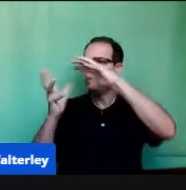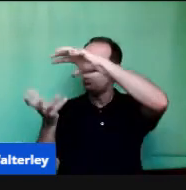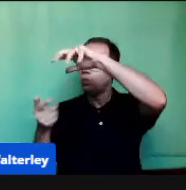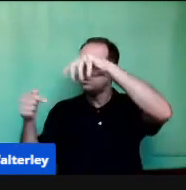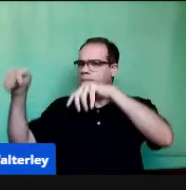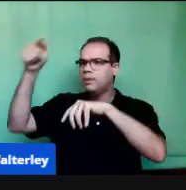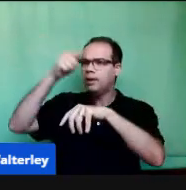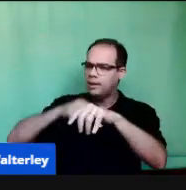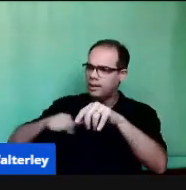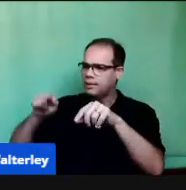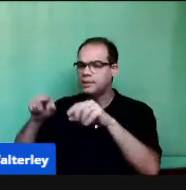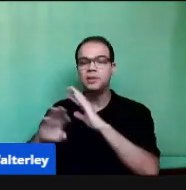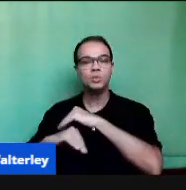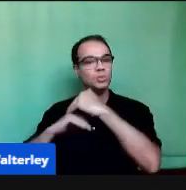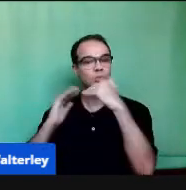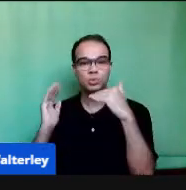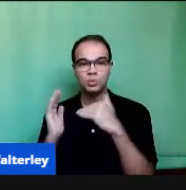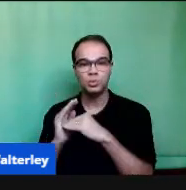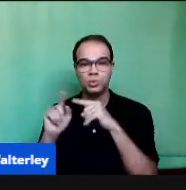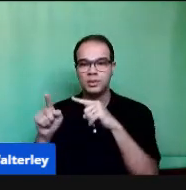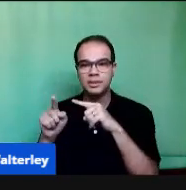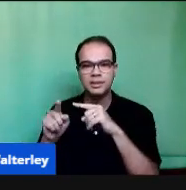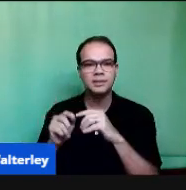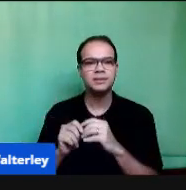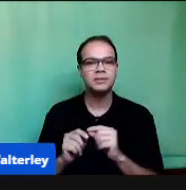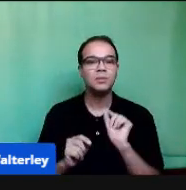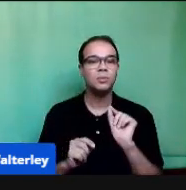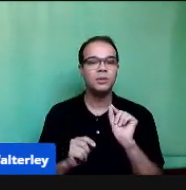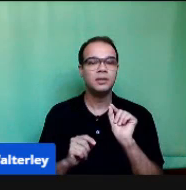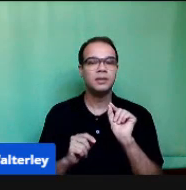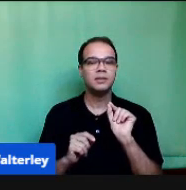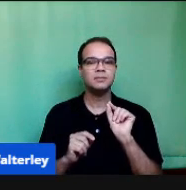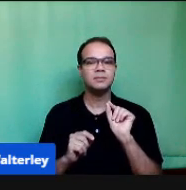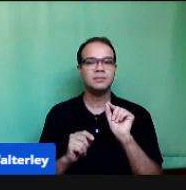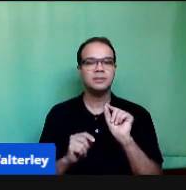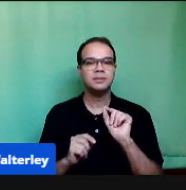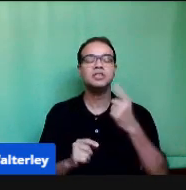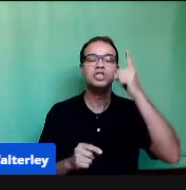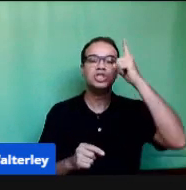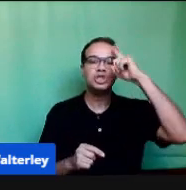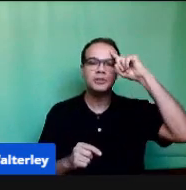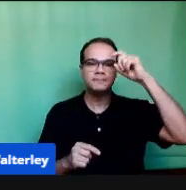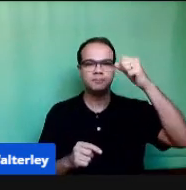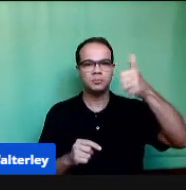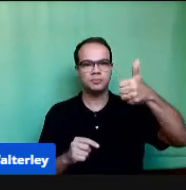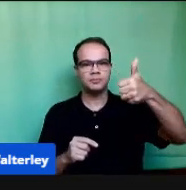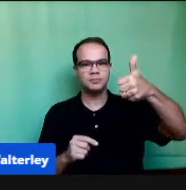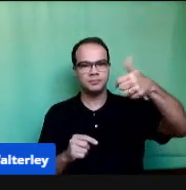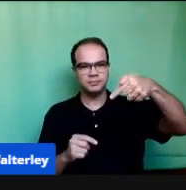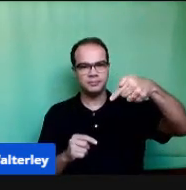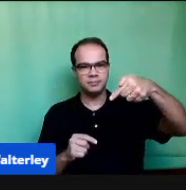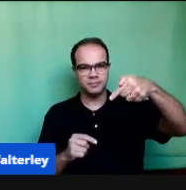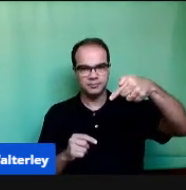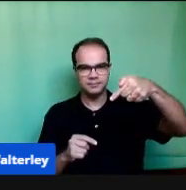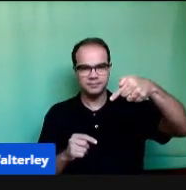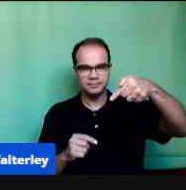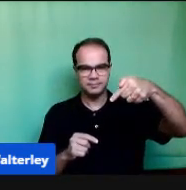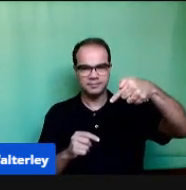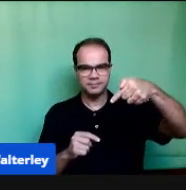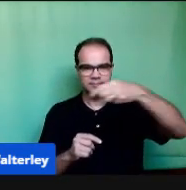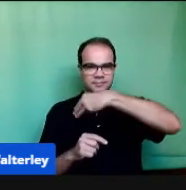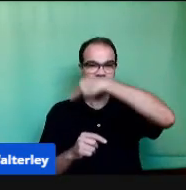enfim, vários processos de mobilização em razão do dia 17 de maio, que é o Dia Internacional